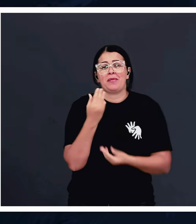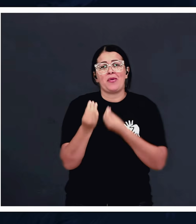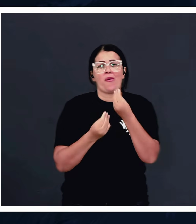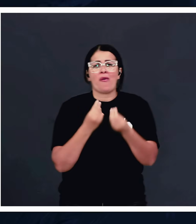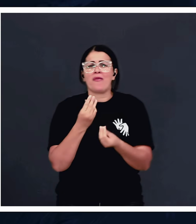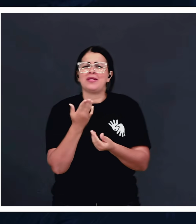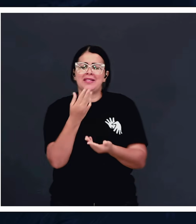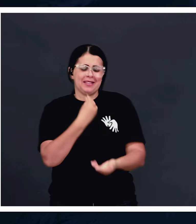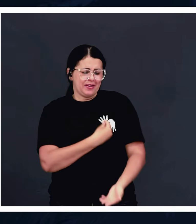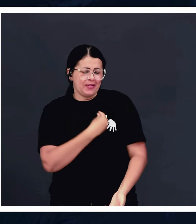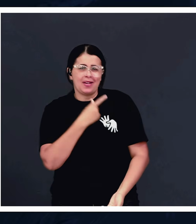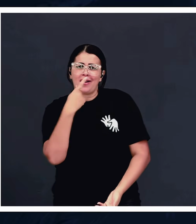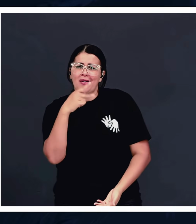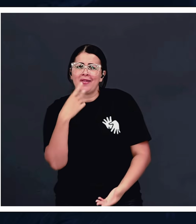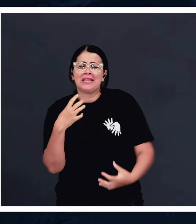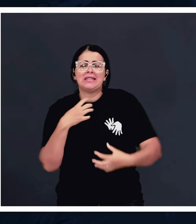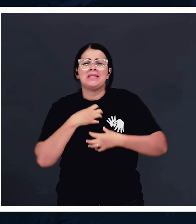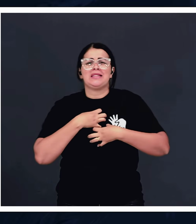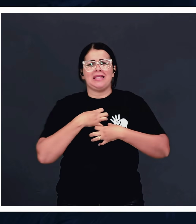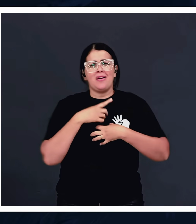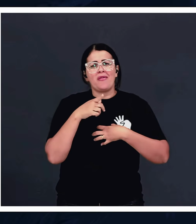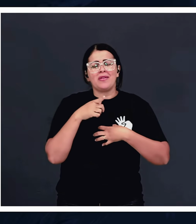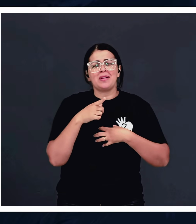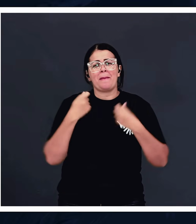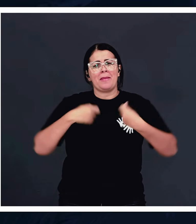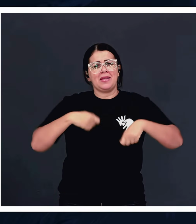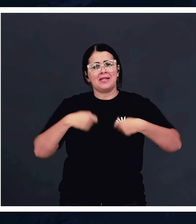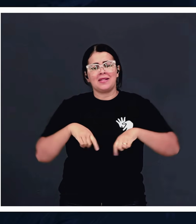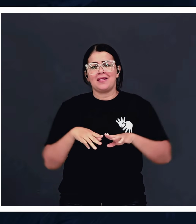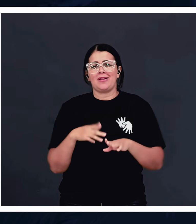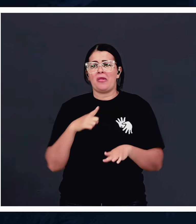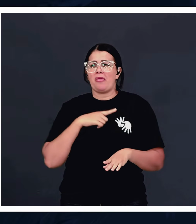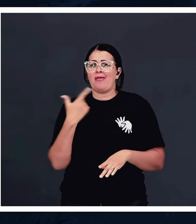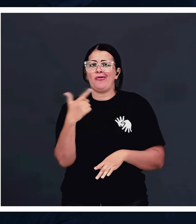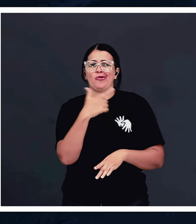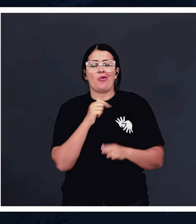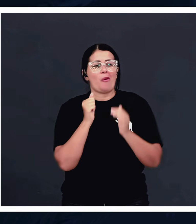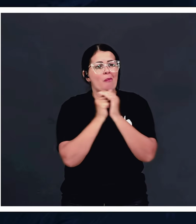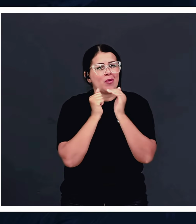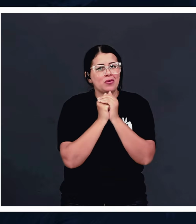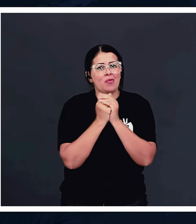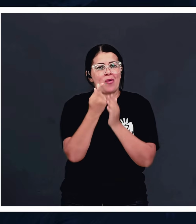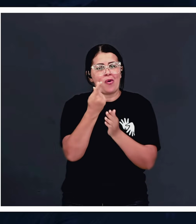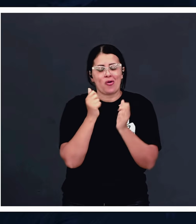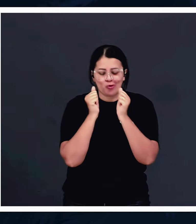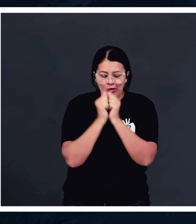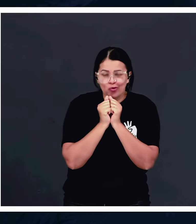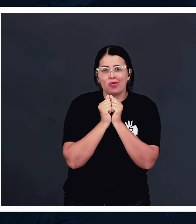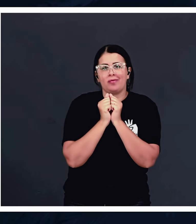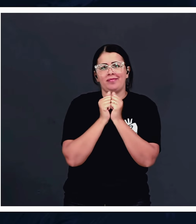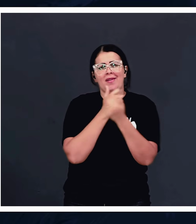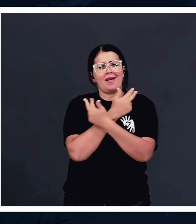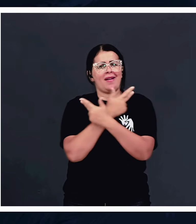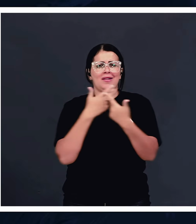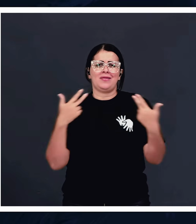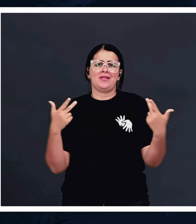que é que você está vivendo, o que é que você está sentindo, o que é que você está passando. Não tem uma pessoa para orar por você, muitas